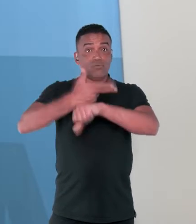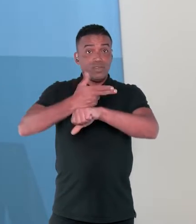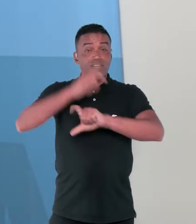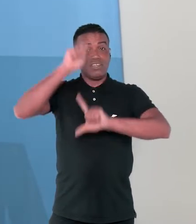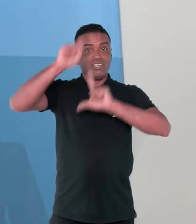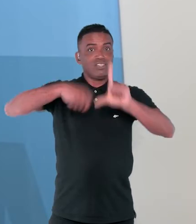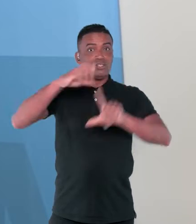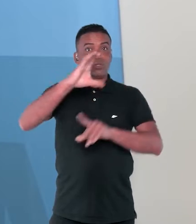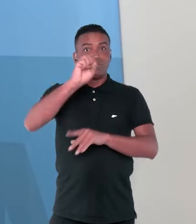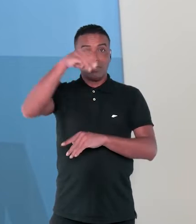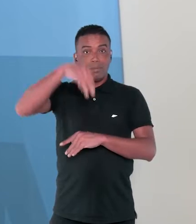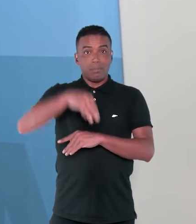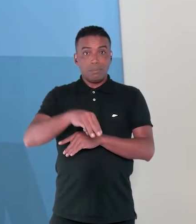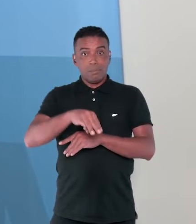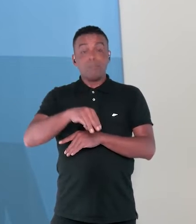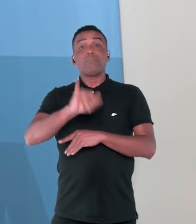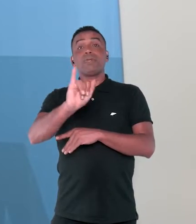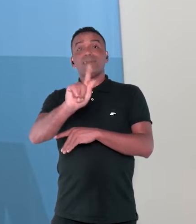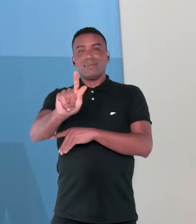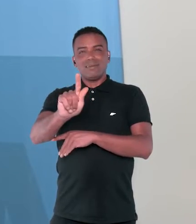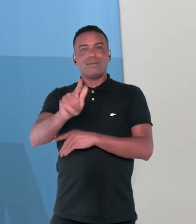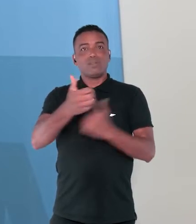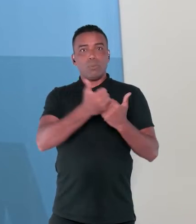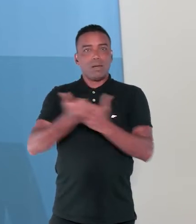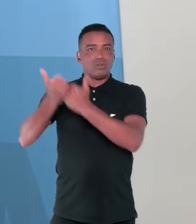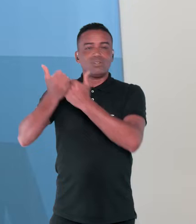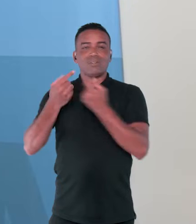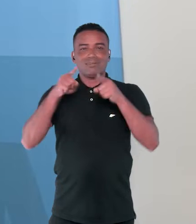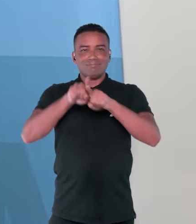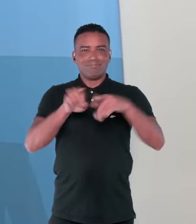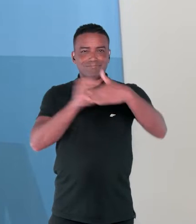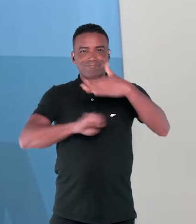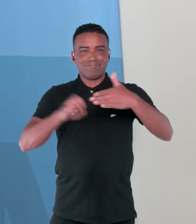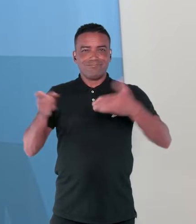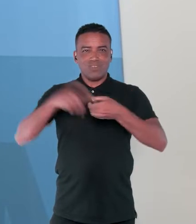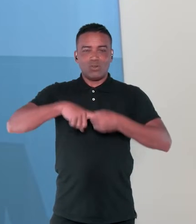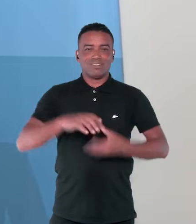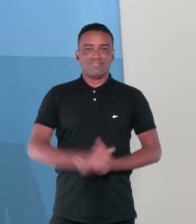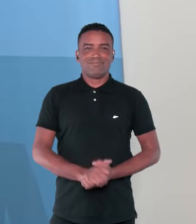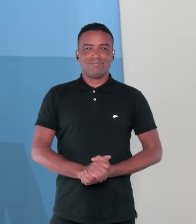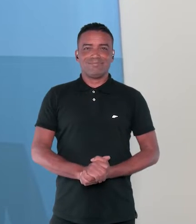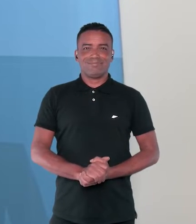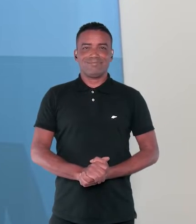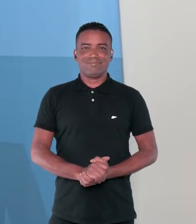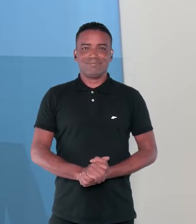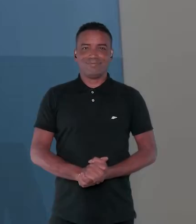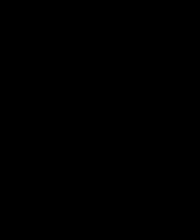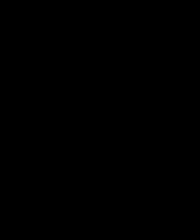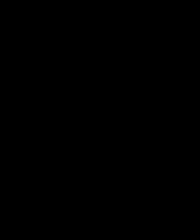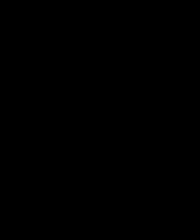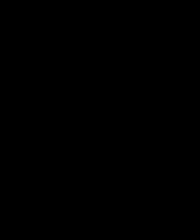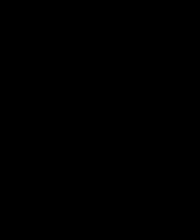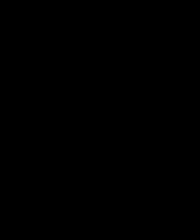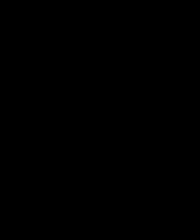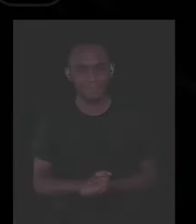gente assistir o vídeo institucional da CEMIG, que é a nossa patrocinadora, e a gente volta no minutinho.